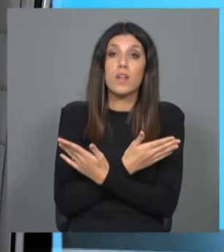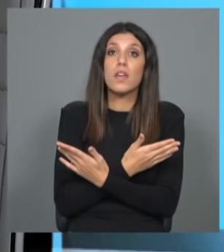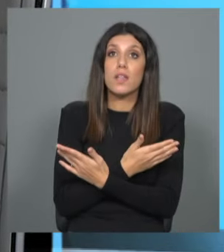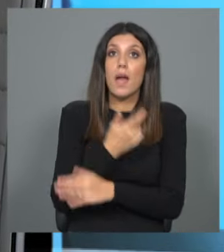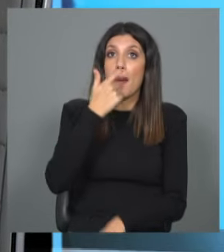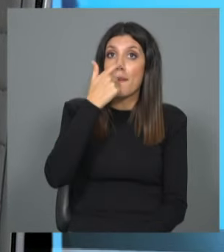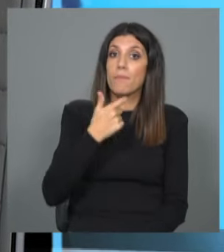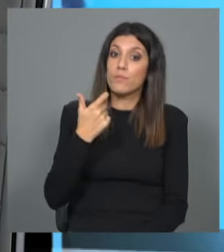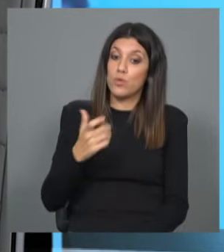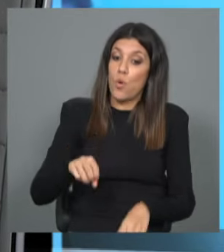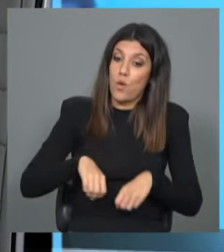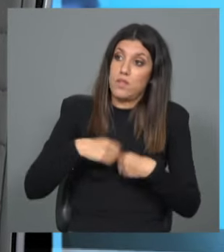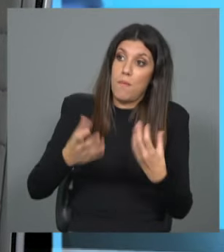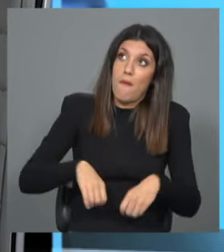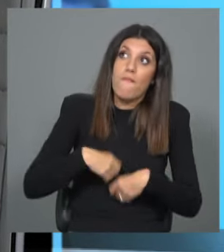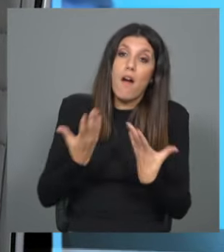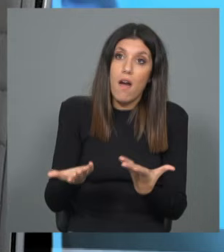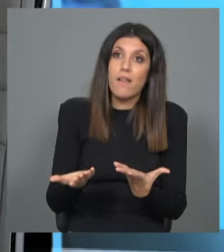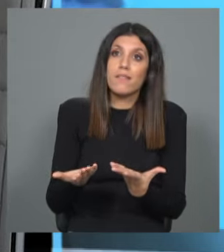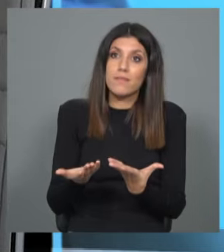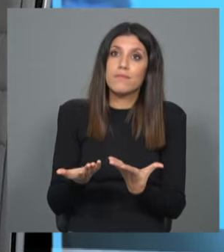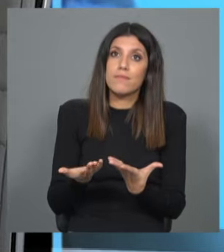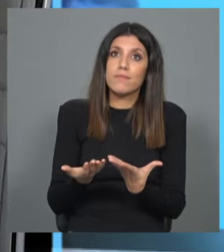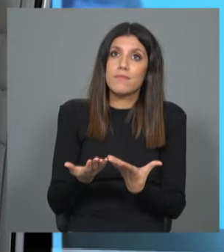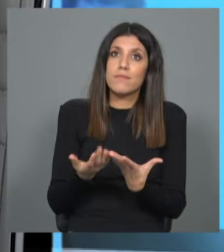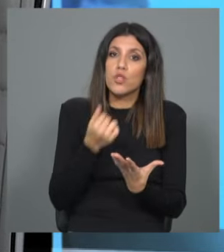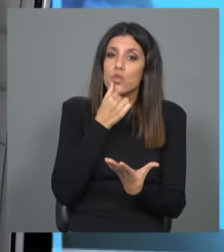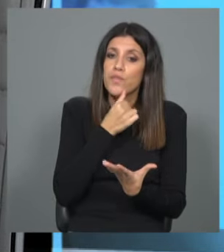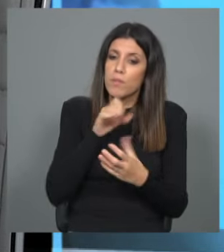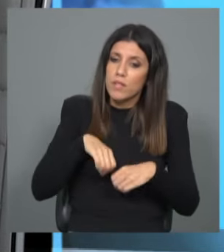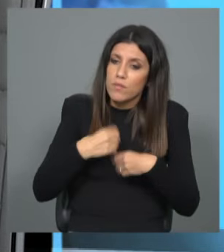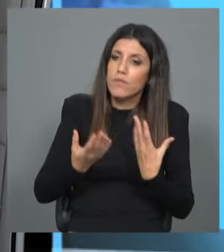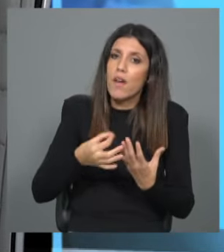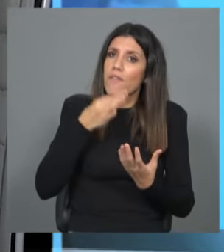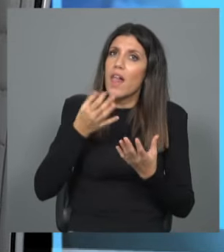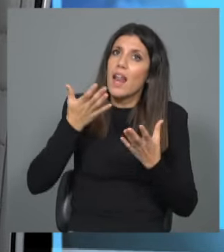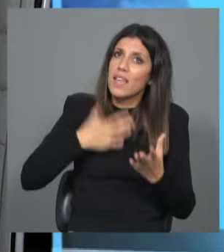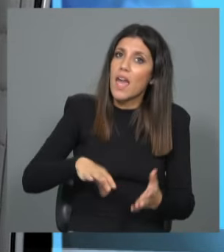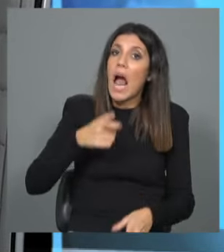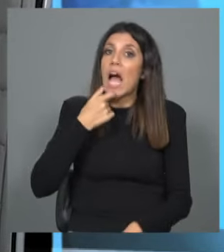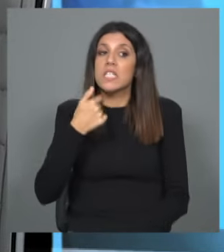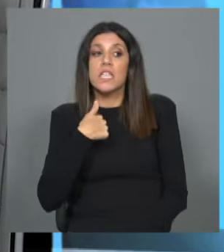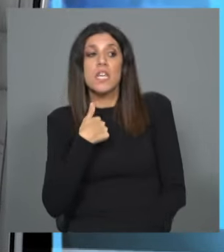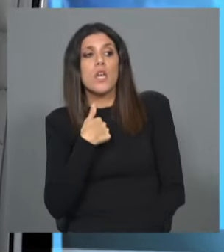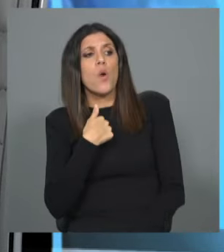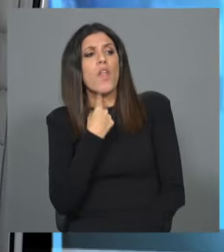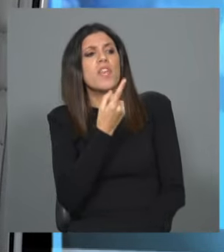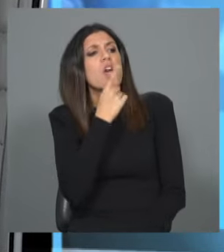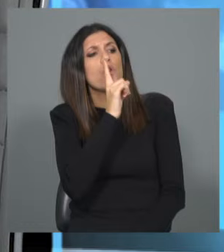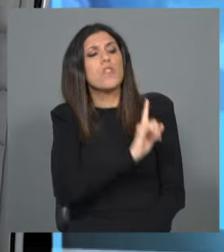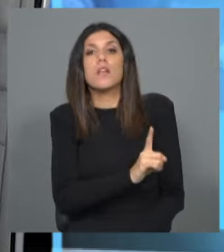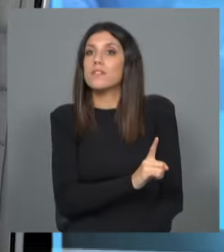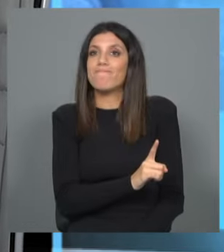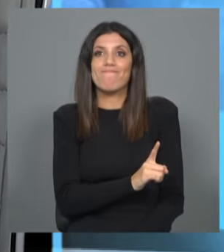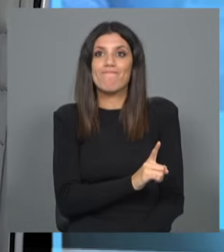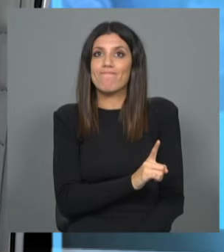está a assumir e está a perceber o que está a acontecer e precisa de falar sobre isso. Se eu não sei responder, eu tenho que dizer, eu não